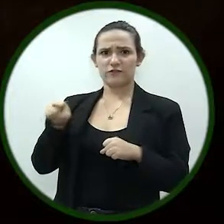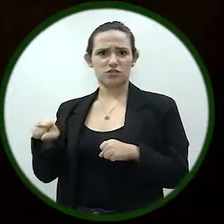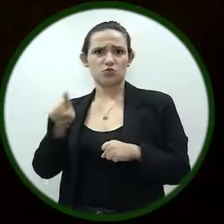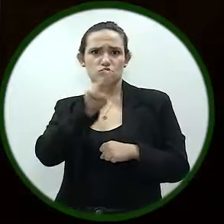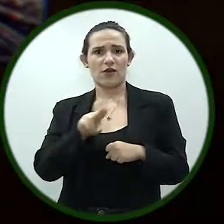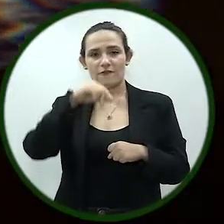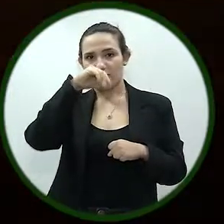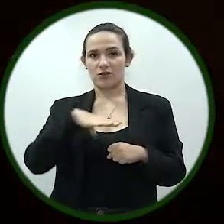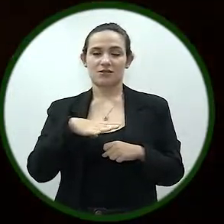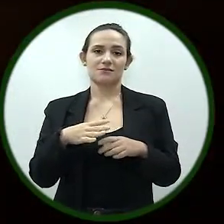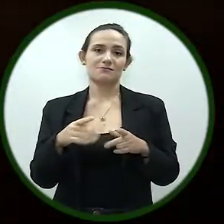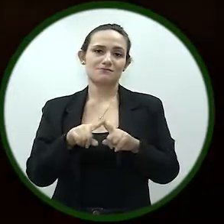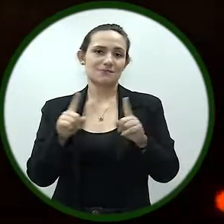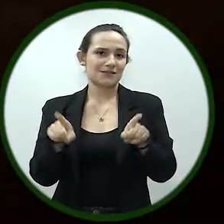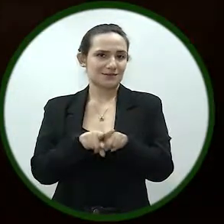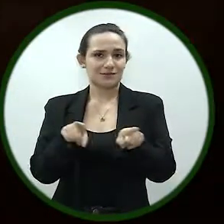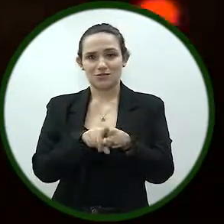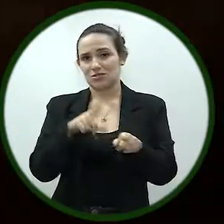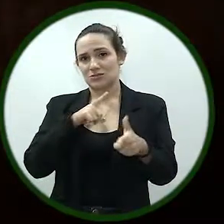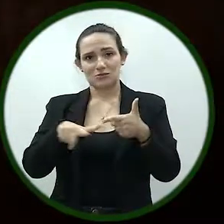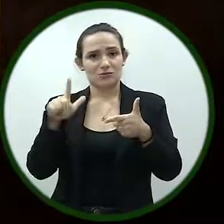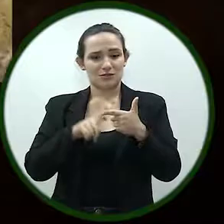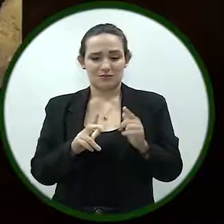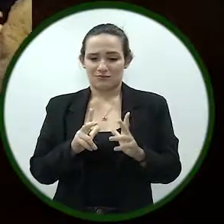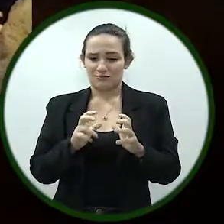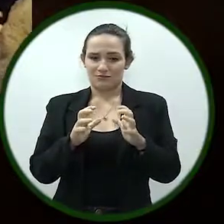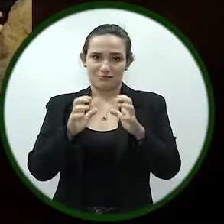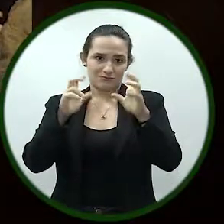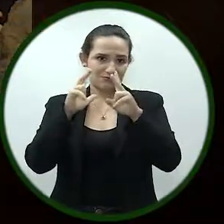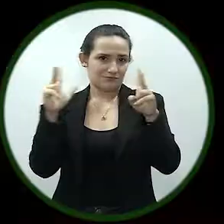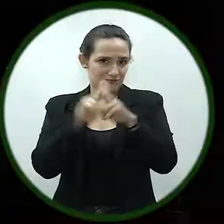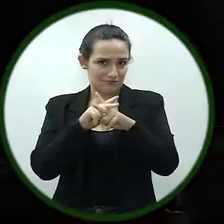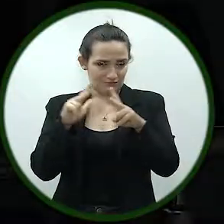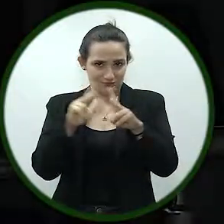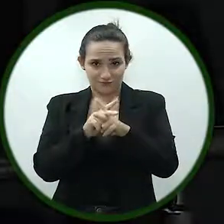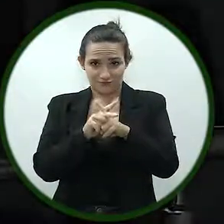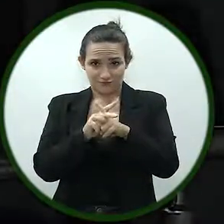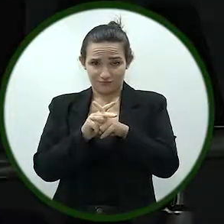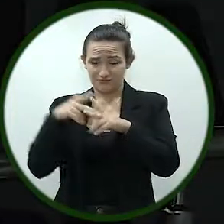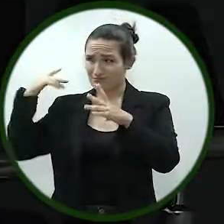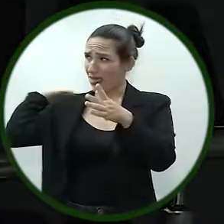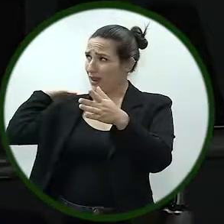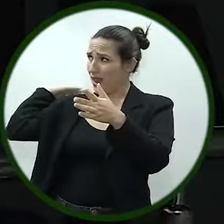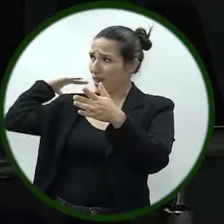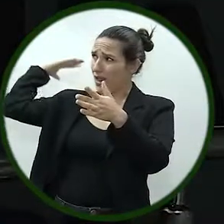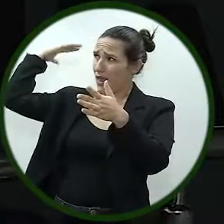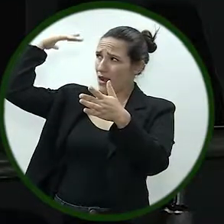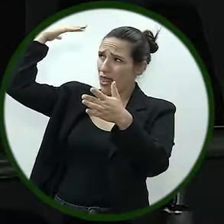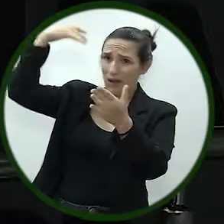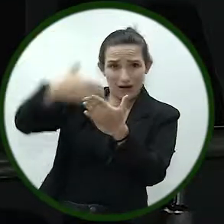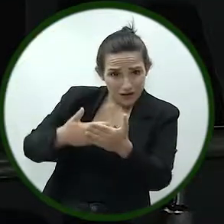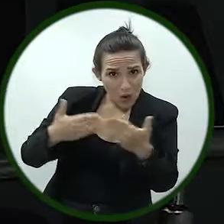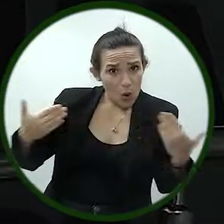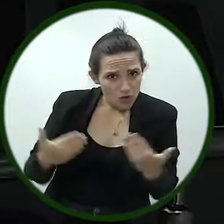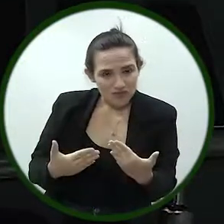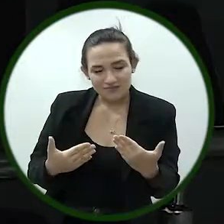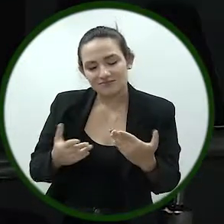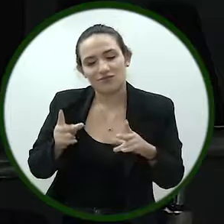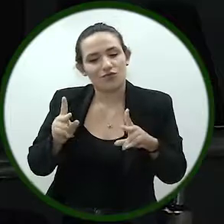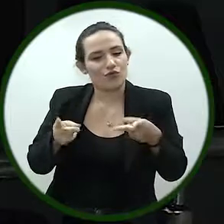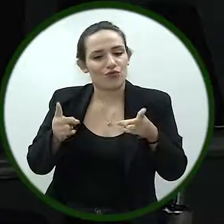indivíduos sobre outros, também gerava e perpetuava conflitos. Vindo para a atualidade e nossa